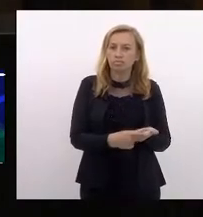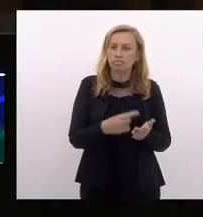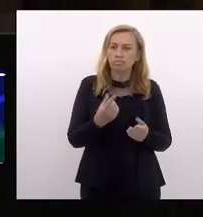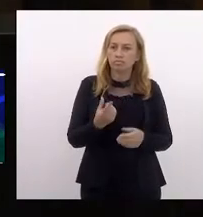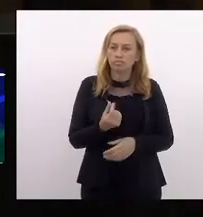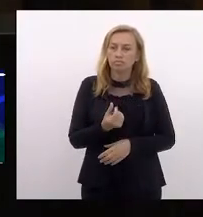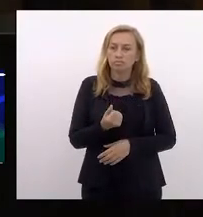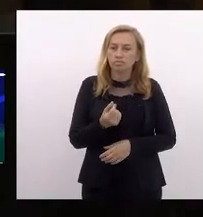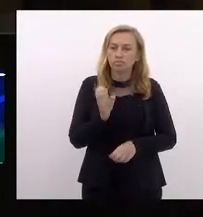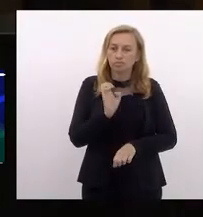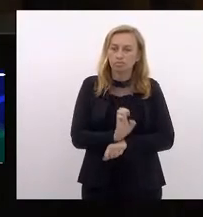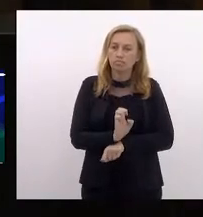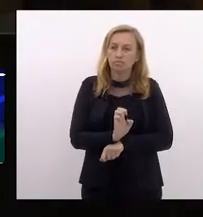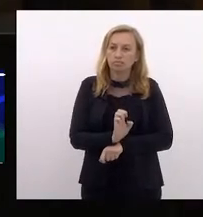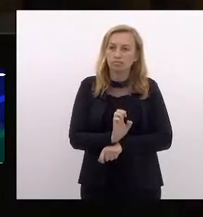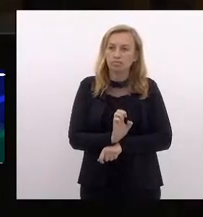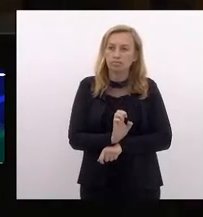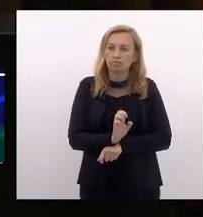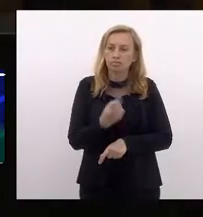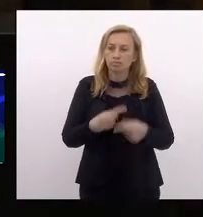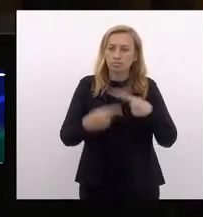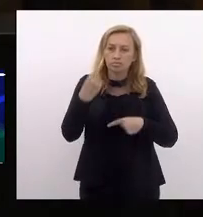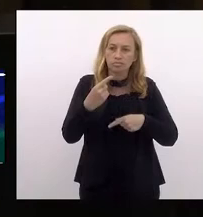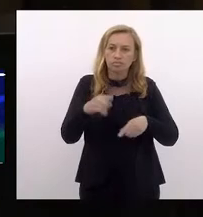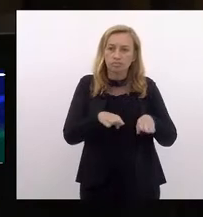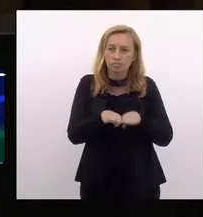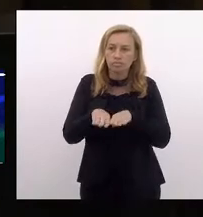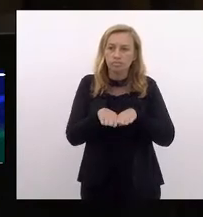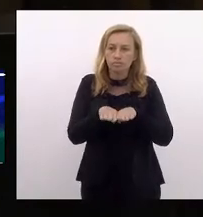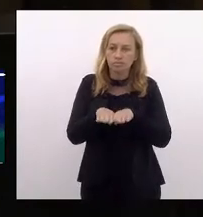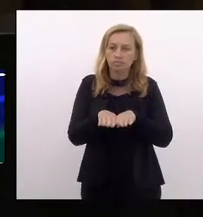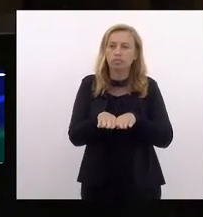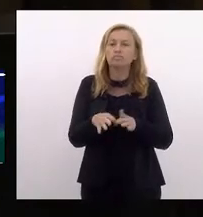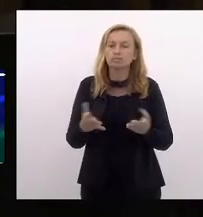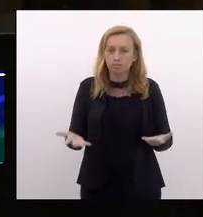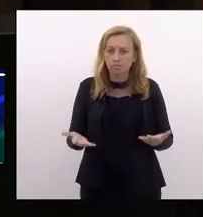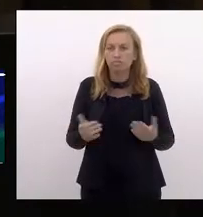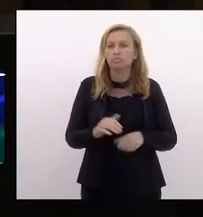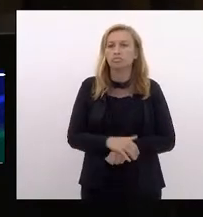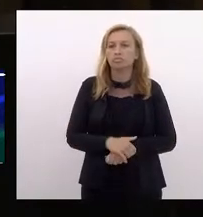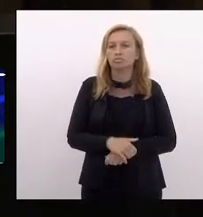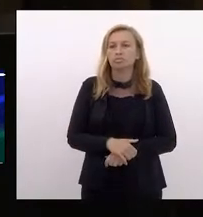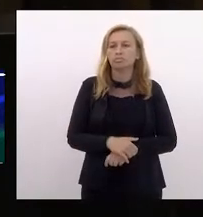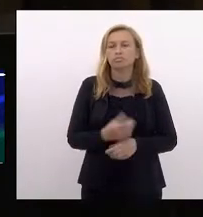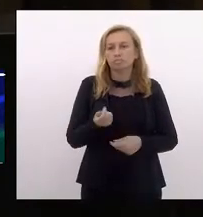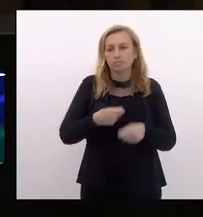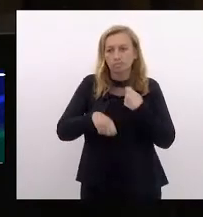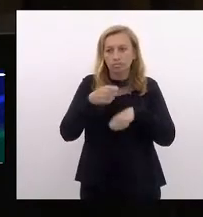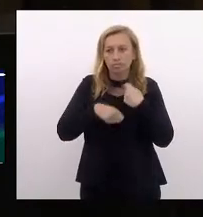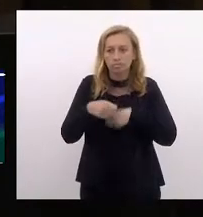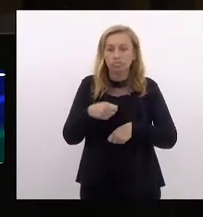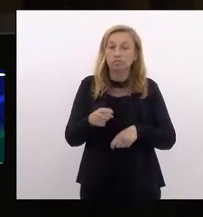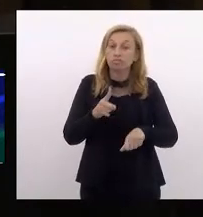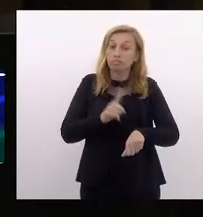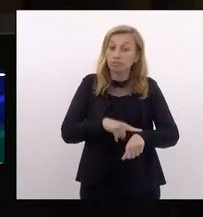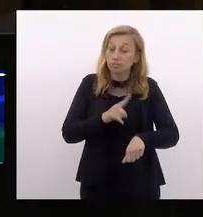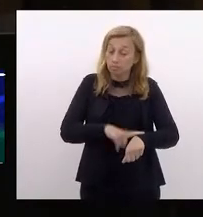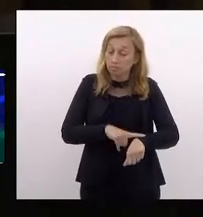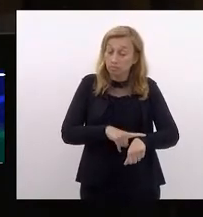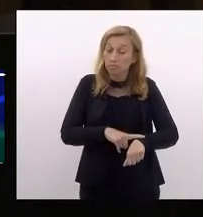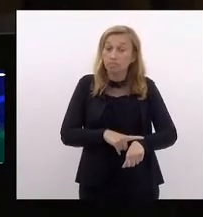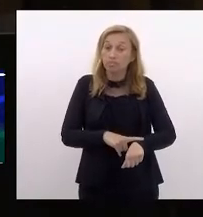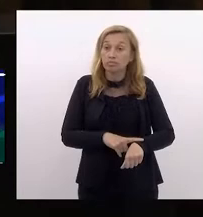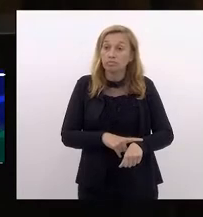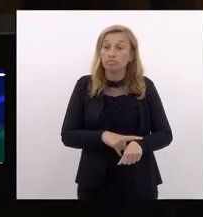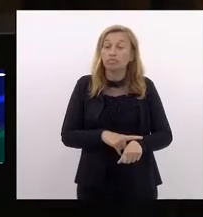as contas do estado para superar as desigualdades sociais as desigualdades econômicas estamos no momento em